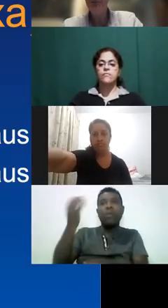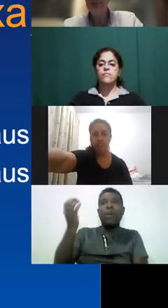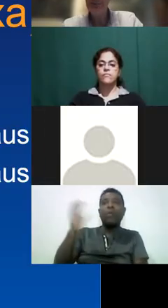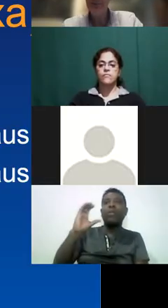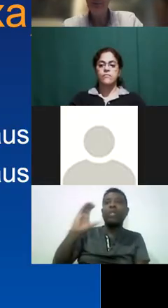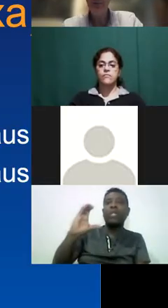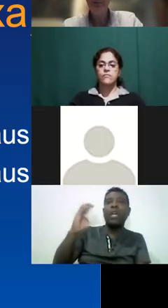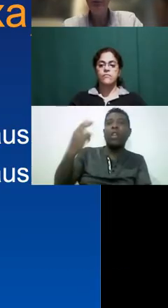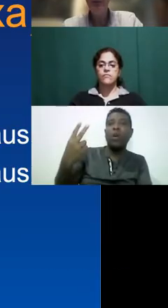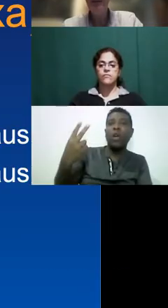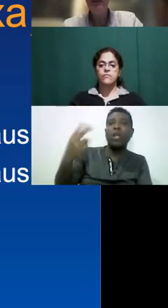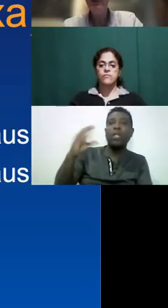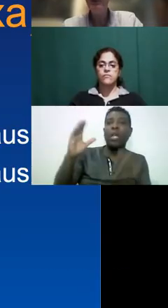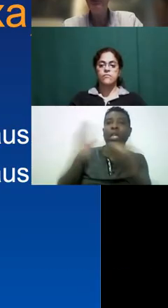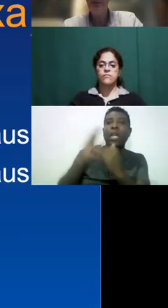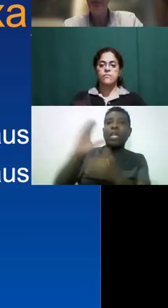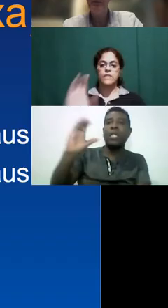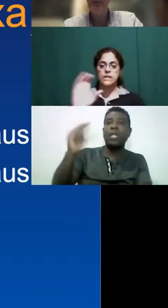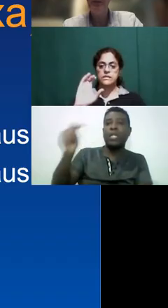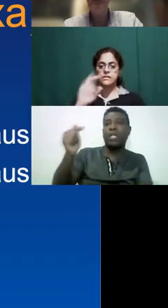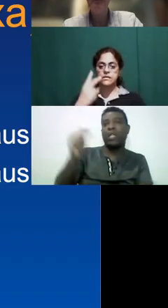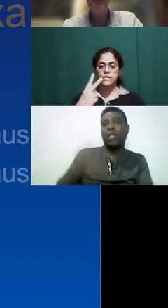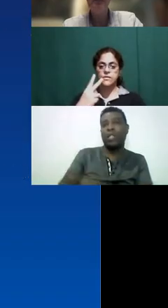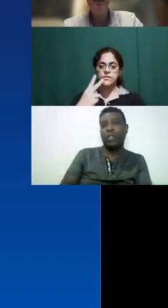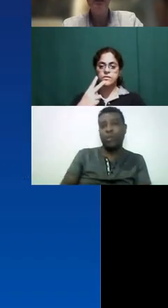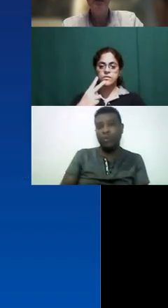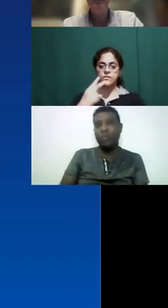e C2. É uma amplitude bem grande aí de movimento, tá?